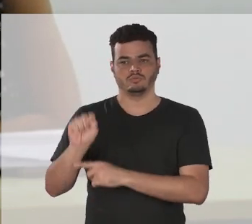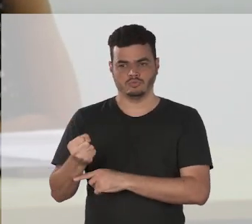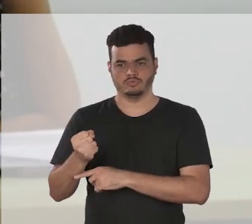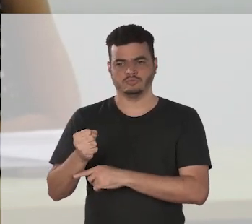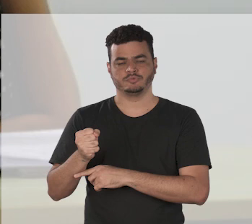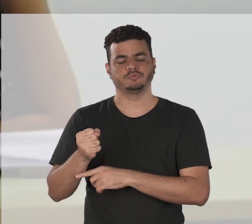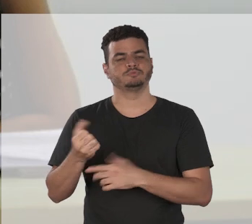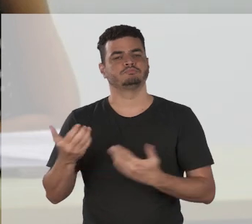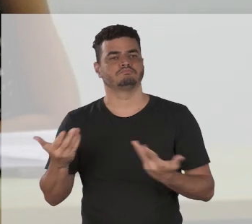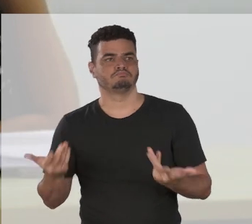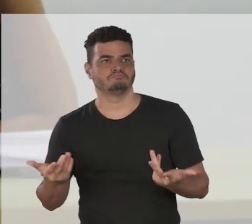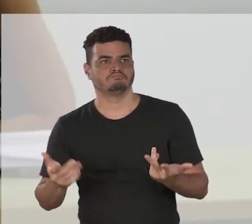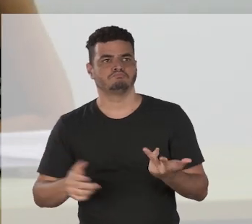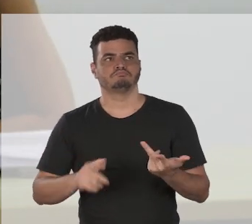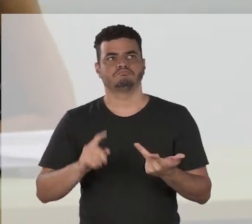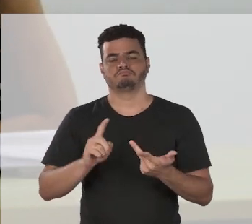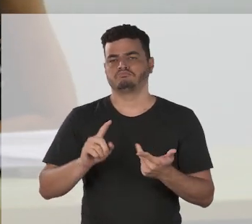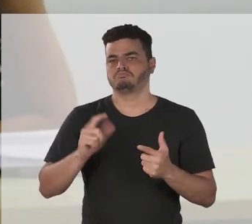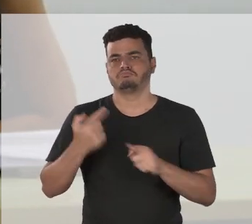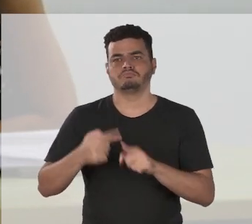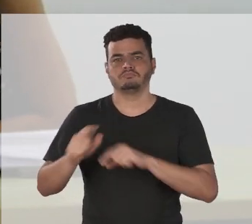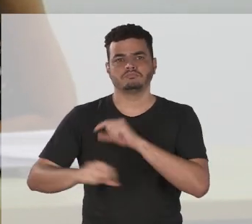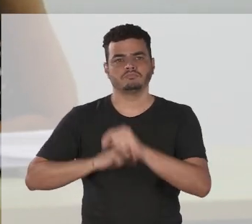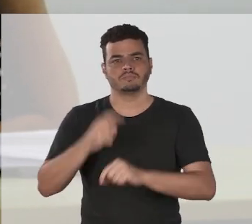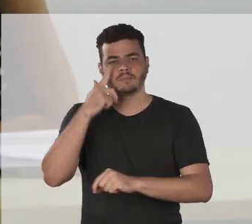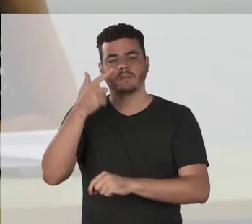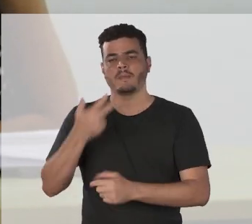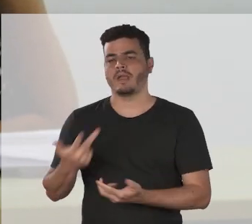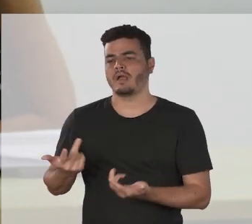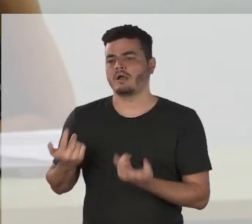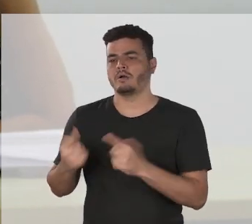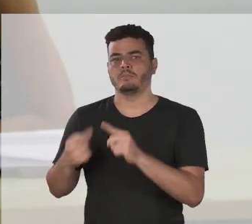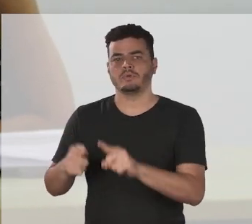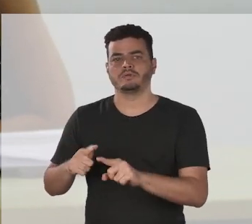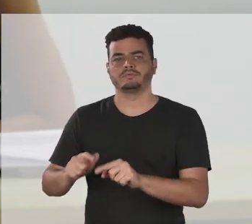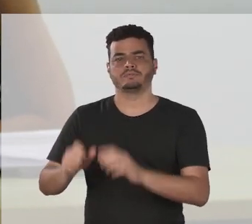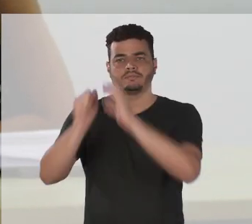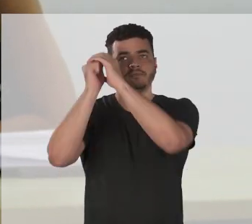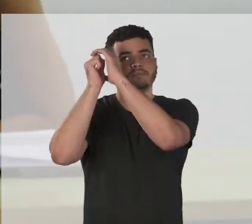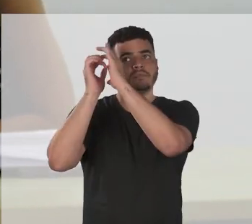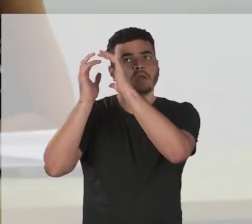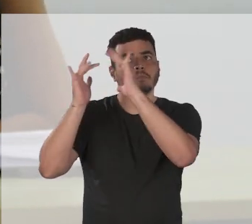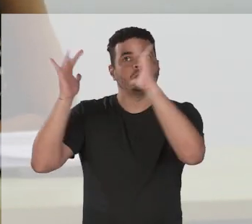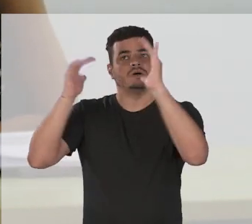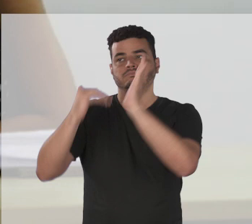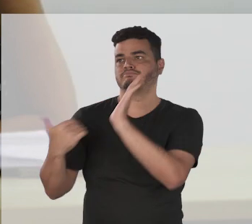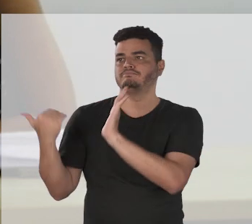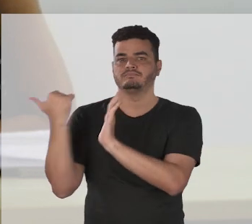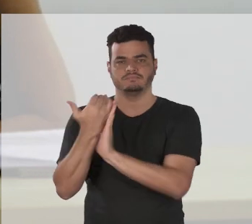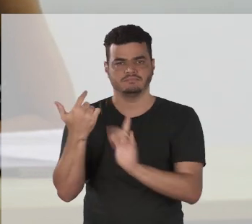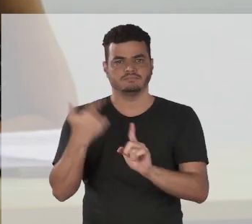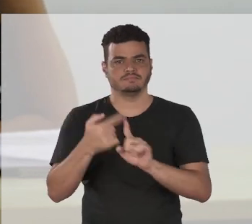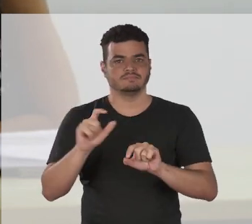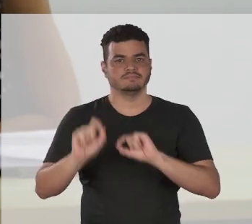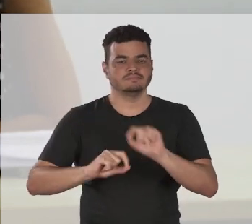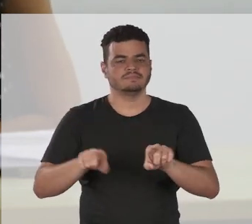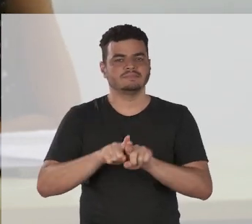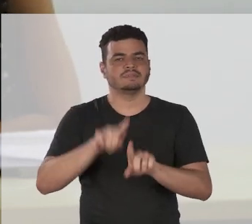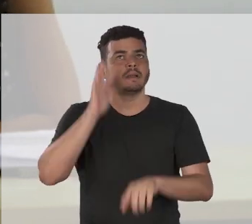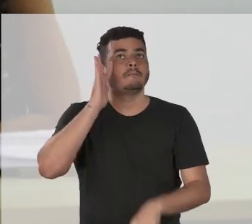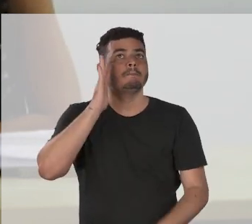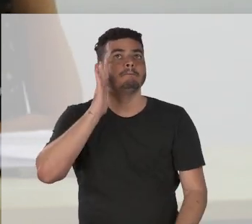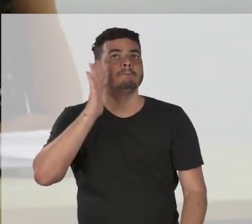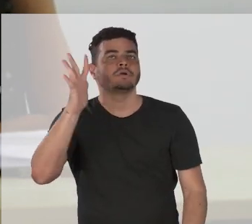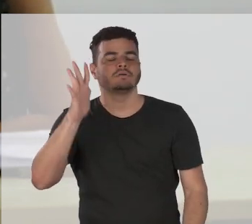Lara de Betati, incitavam a excessiva imaginação, porque tinham excessiva fantasia e assim